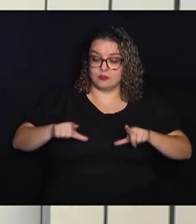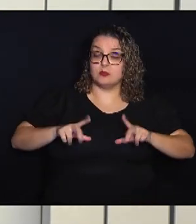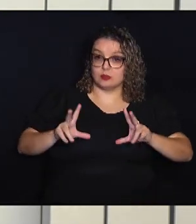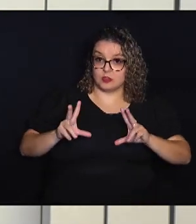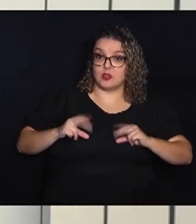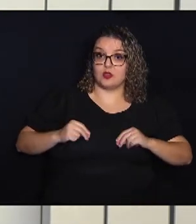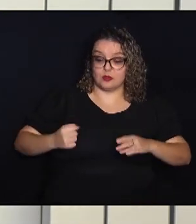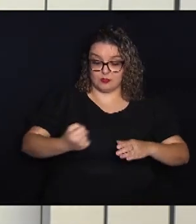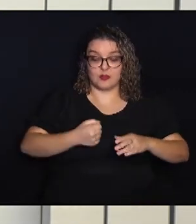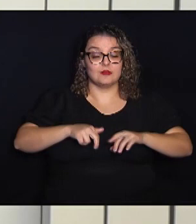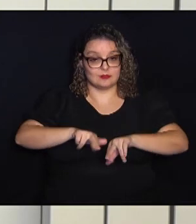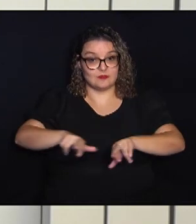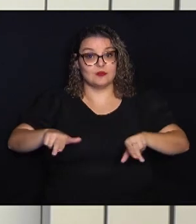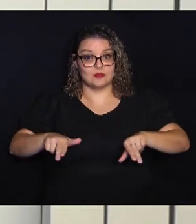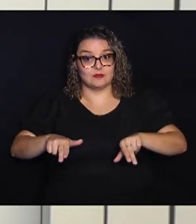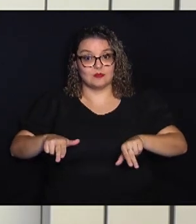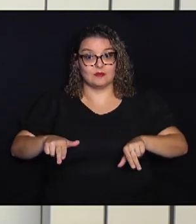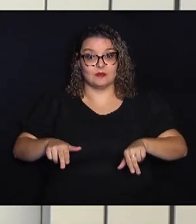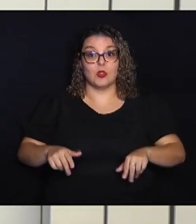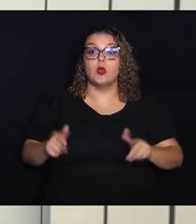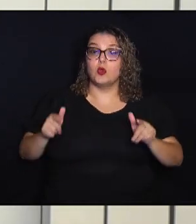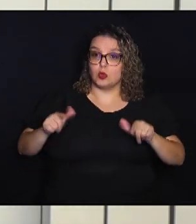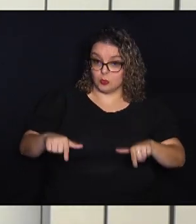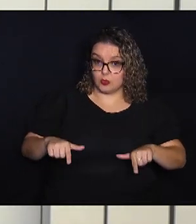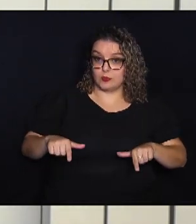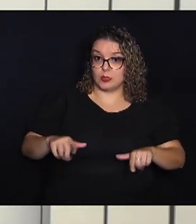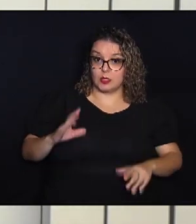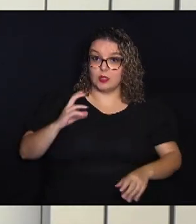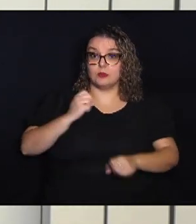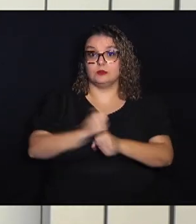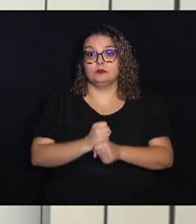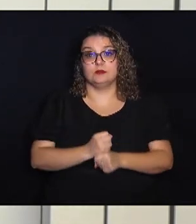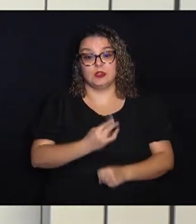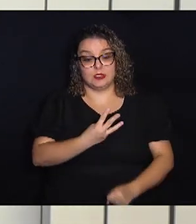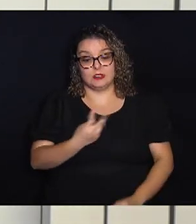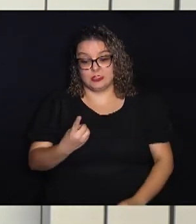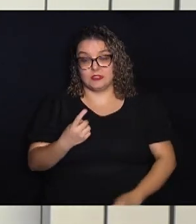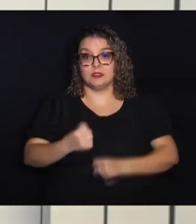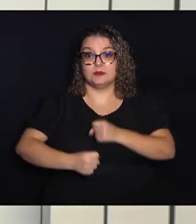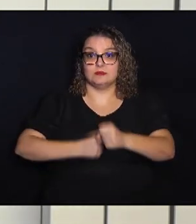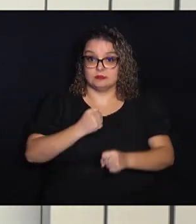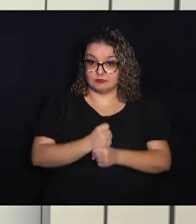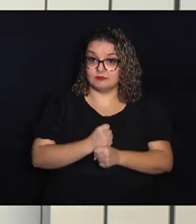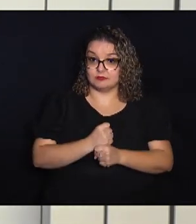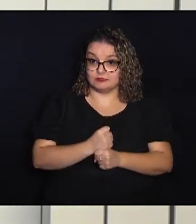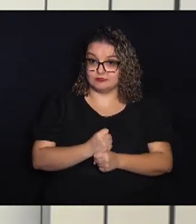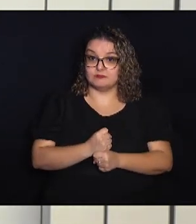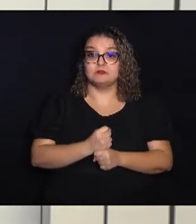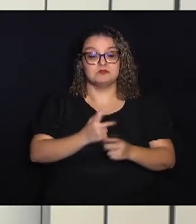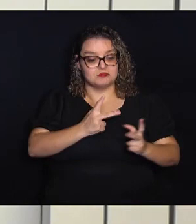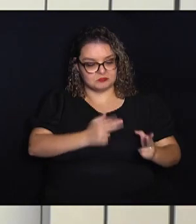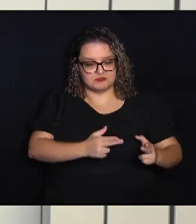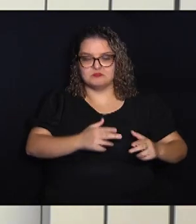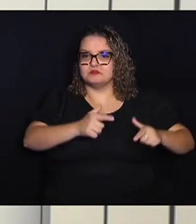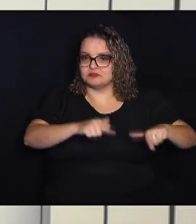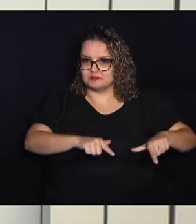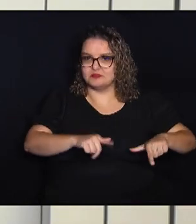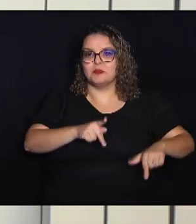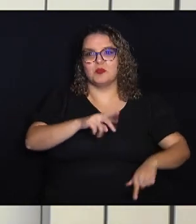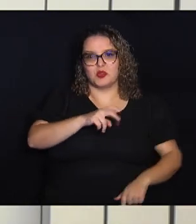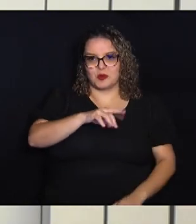mérito gastronômico. O estabelecimento completou 31 anos no mesmo endereço, no bairro